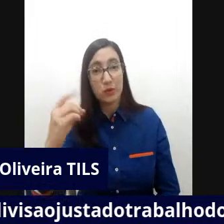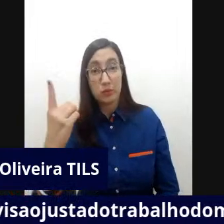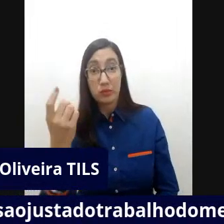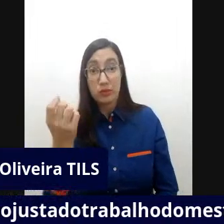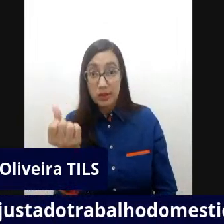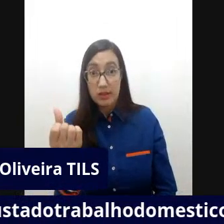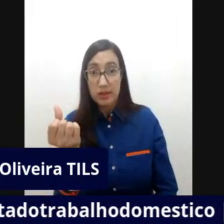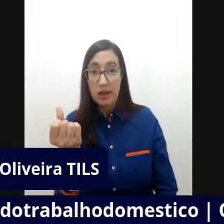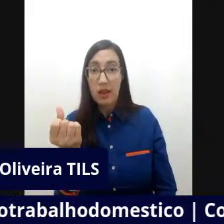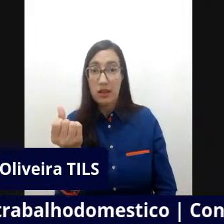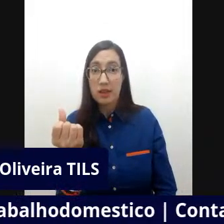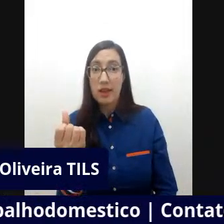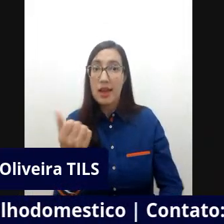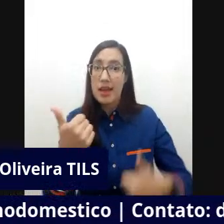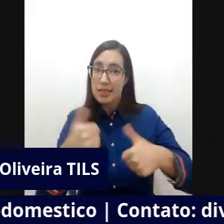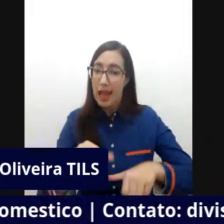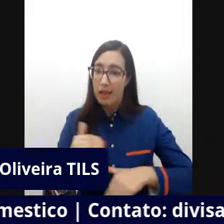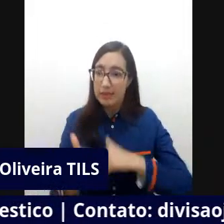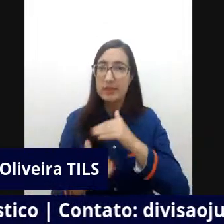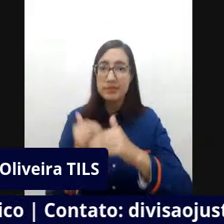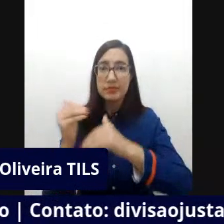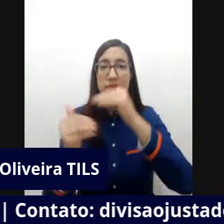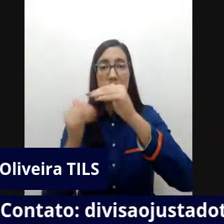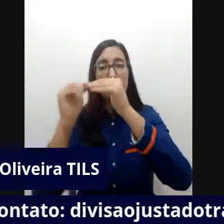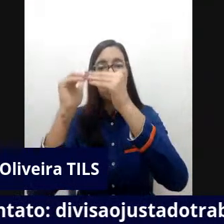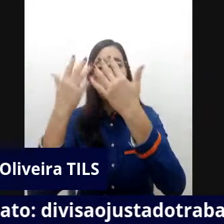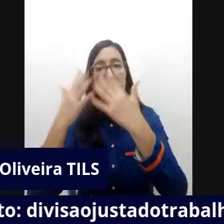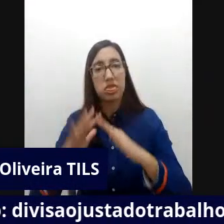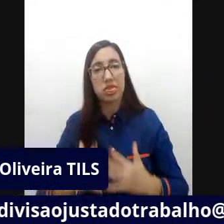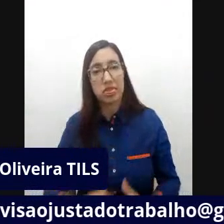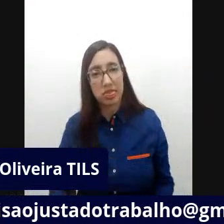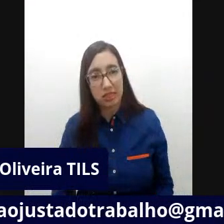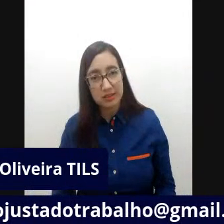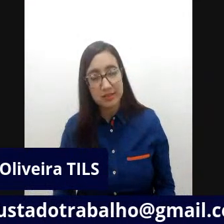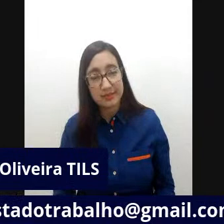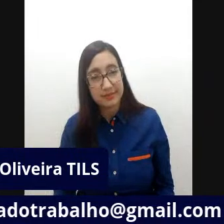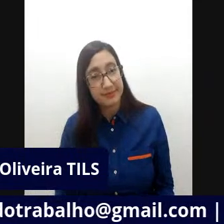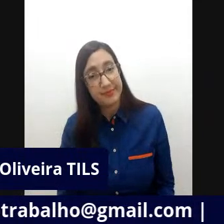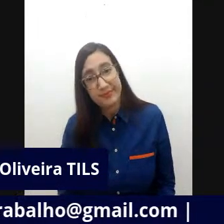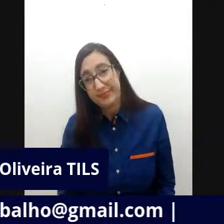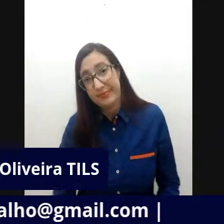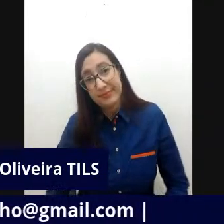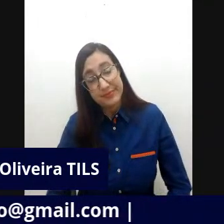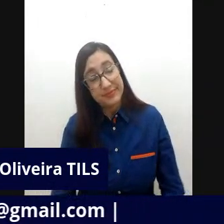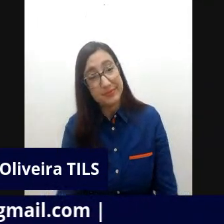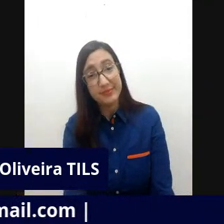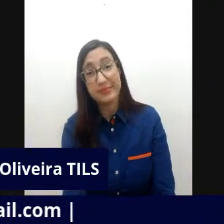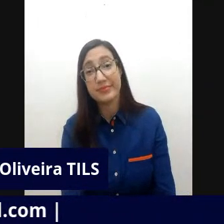melhorar, desconstruiu, e veio toda essa questão